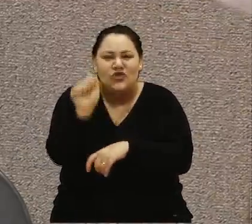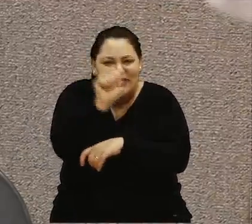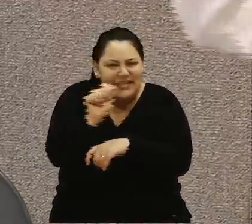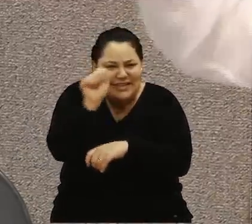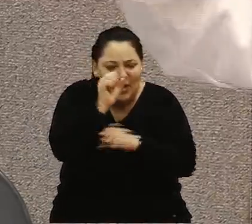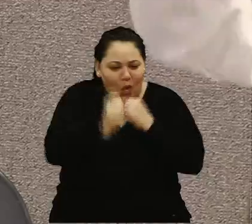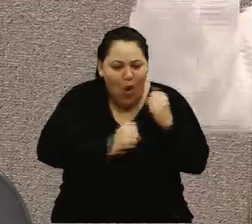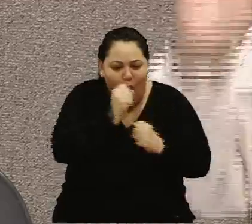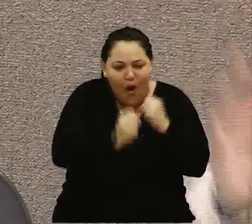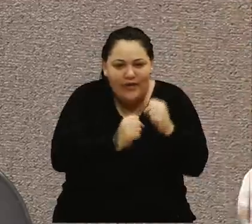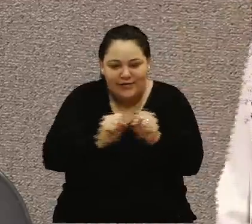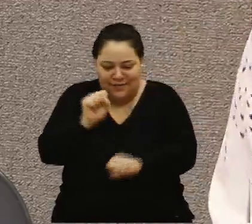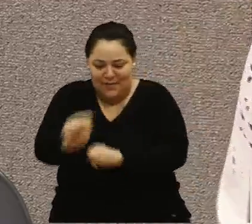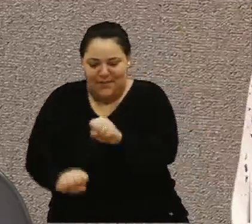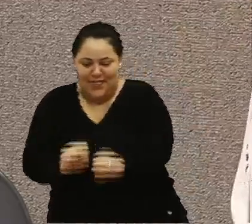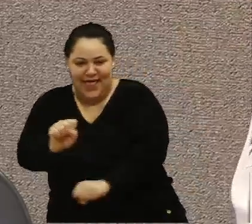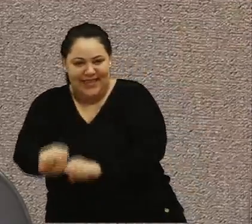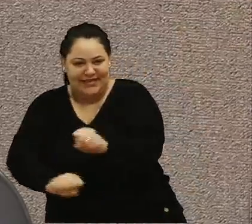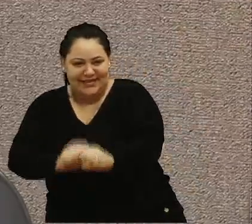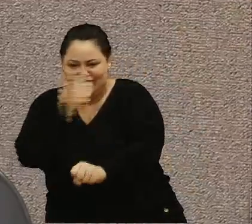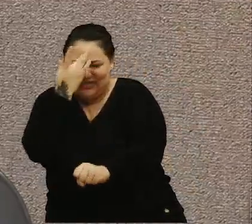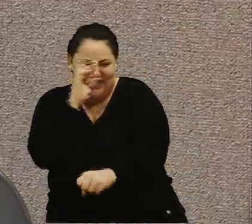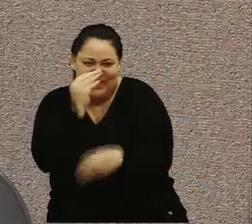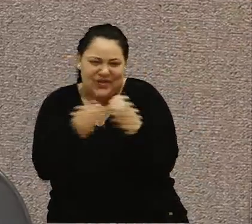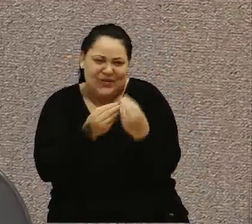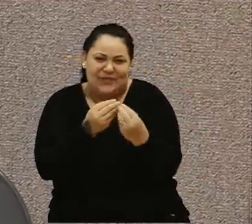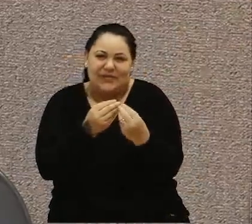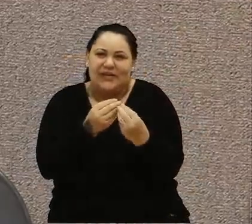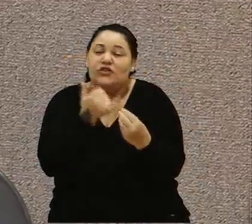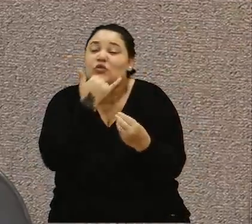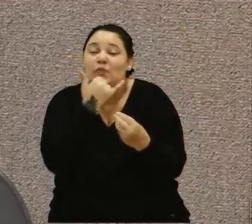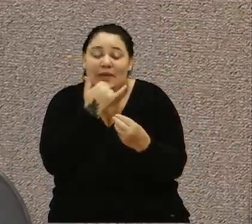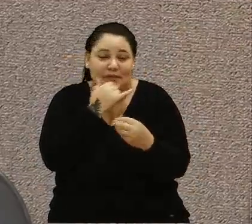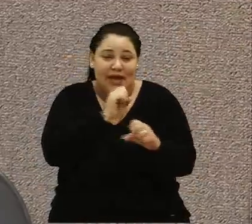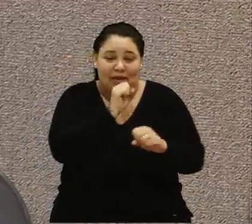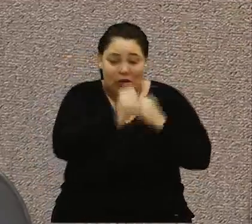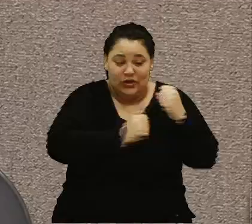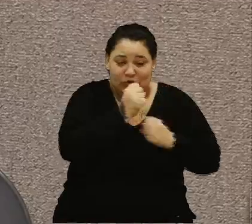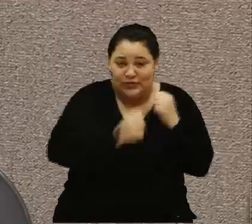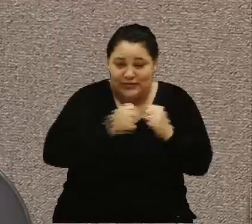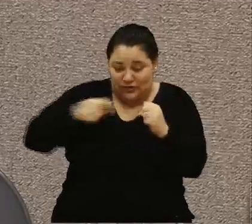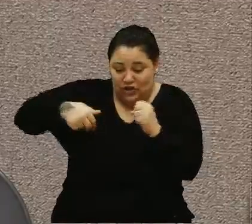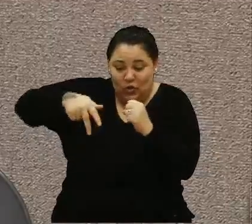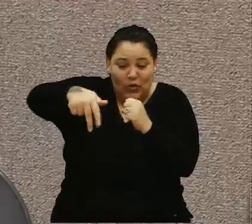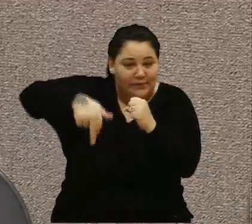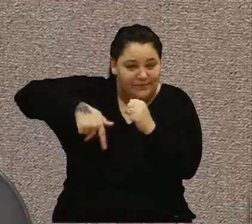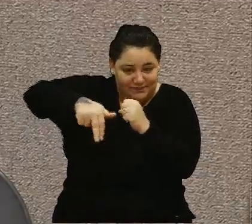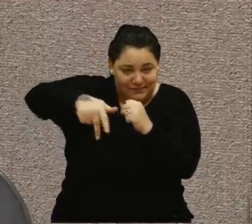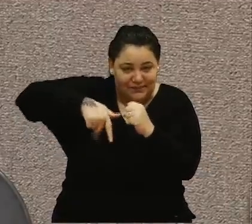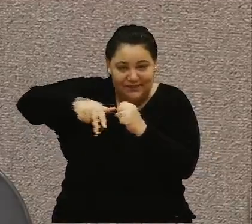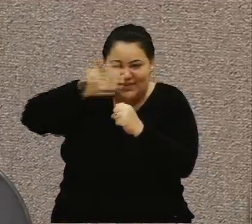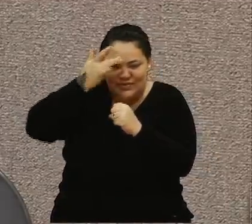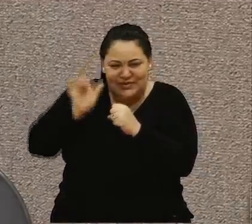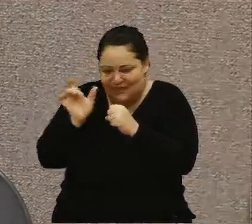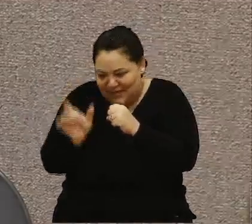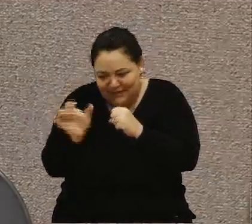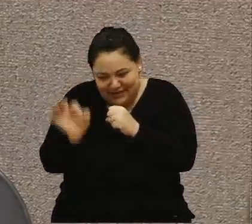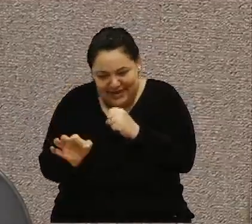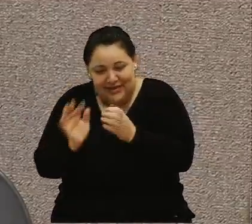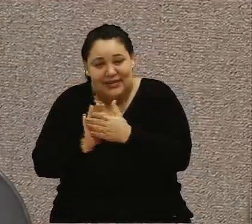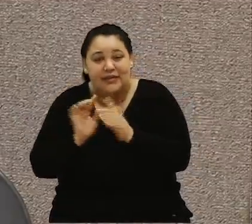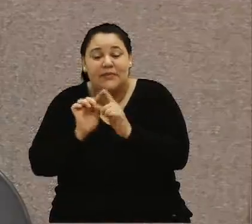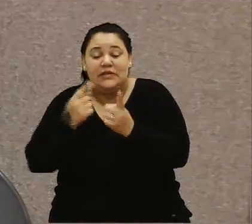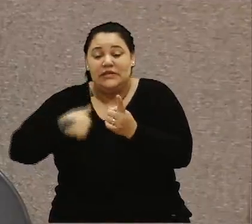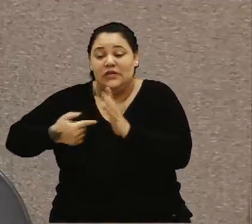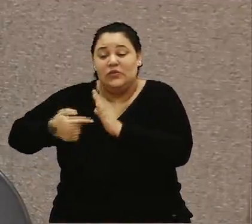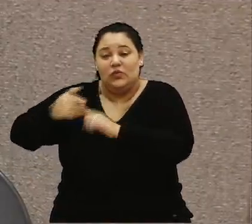corredores e pedetristas, sei lá como é que a gente fala isso, né? Pedestristas, sei lá. Eu conversei com o Winston ontem, para eles